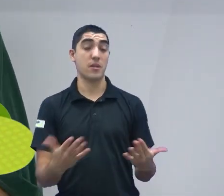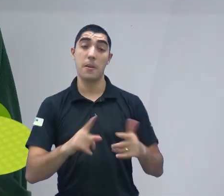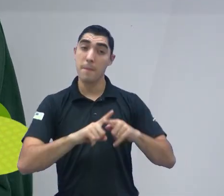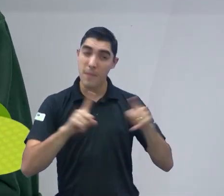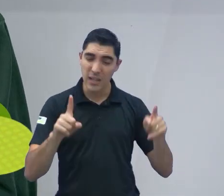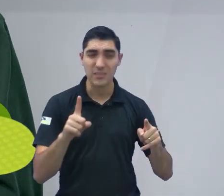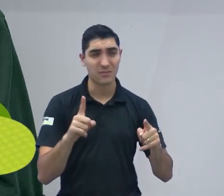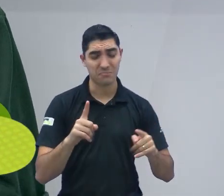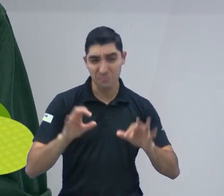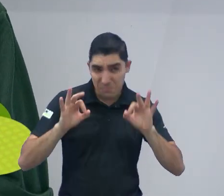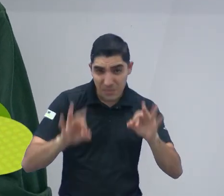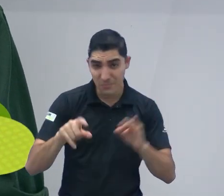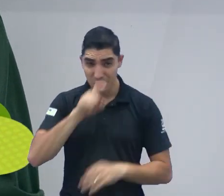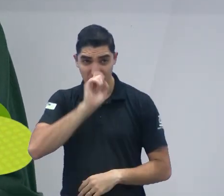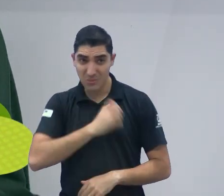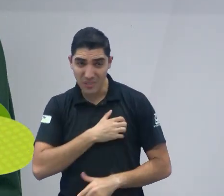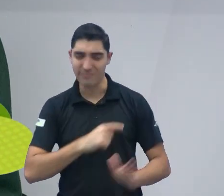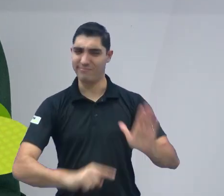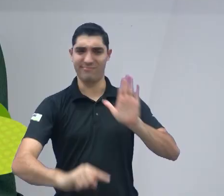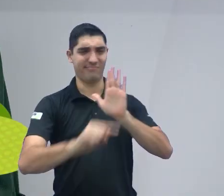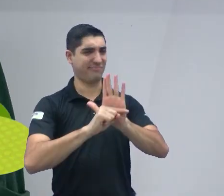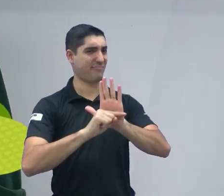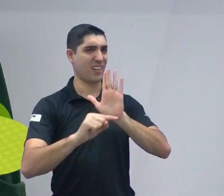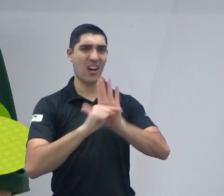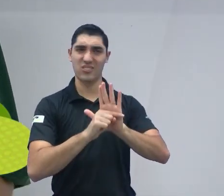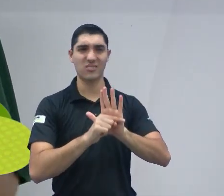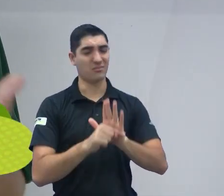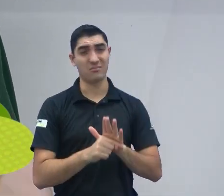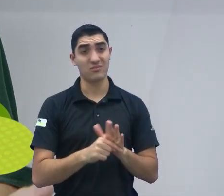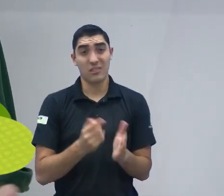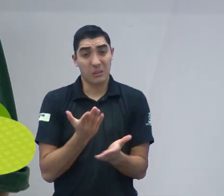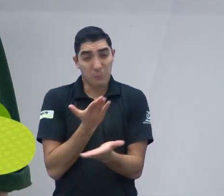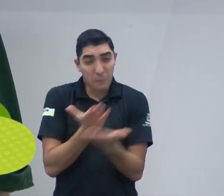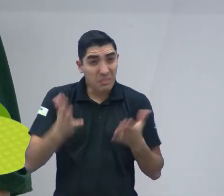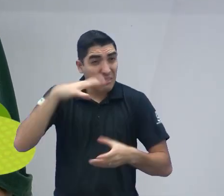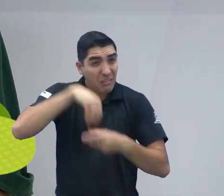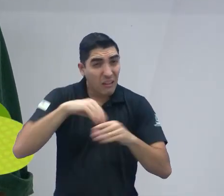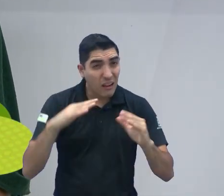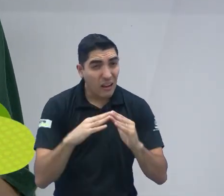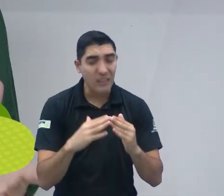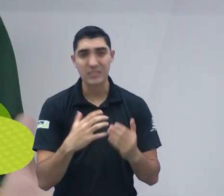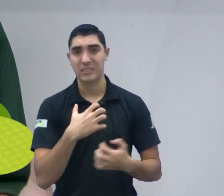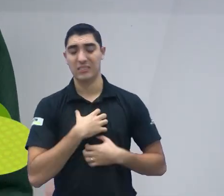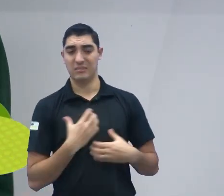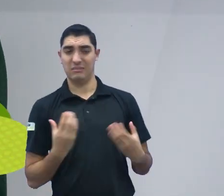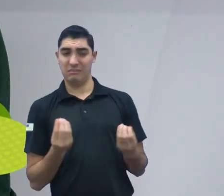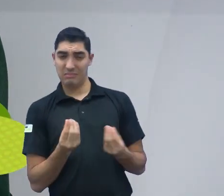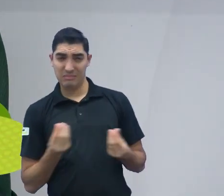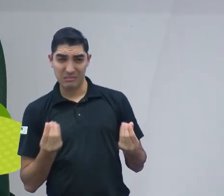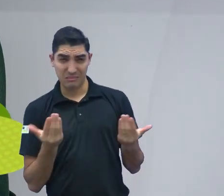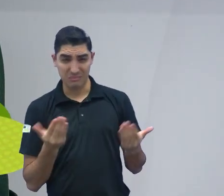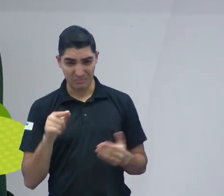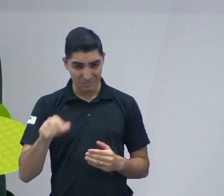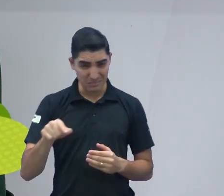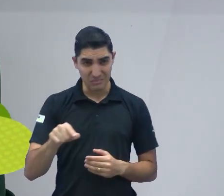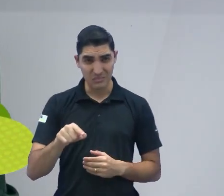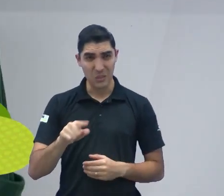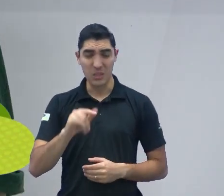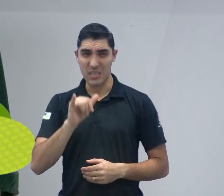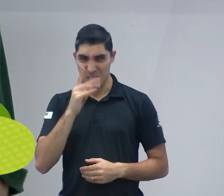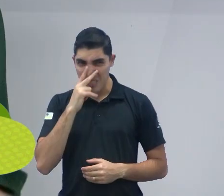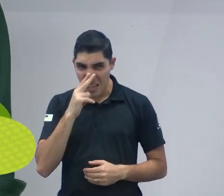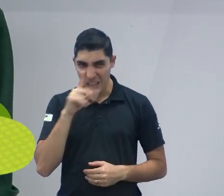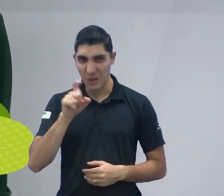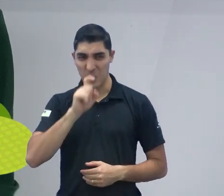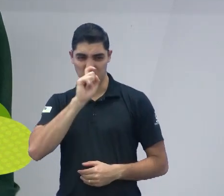José não pode tropeçar dentro de casa, e depois de 3 rodadas já fica aquela questão: será que o São José acertou na montagem do elenco?